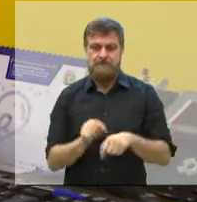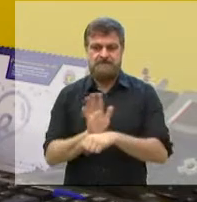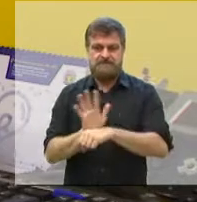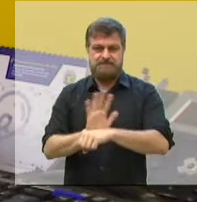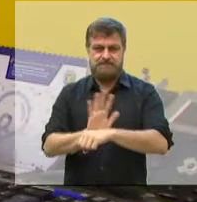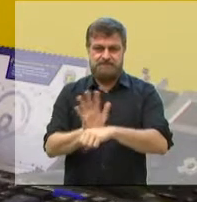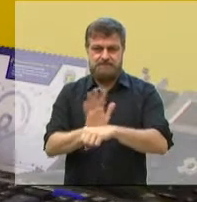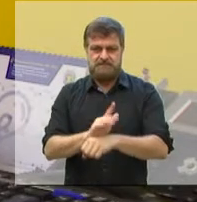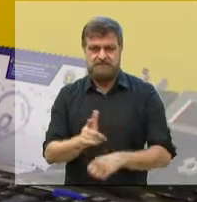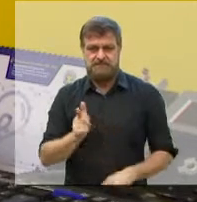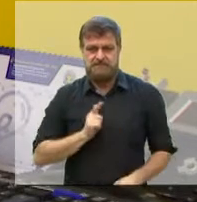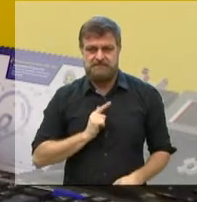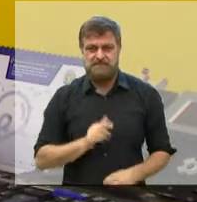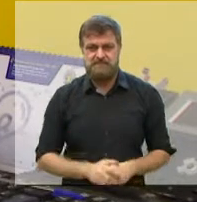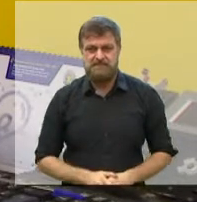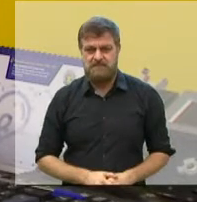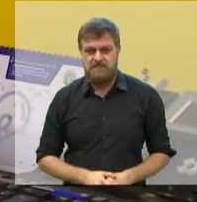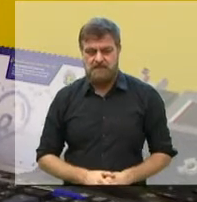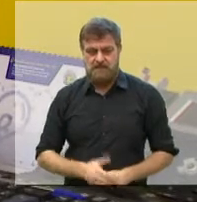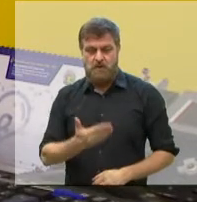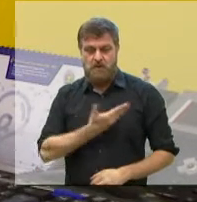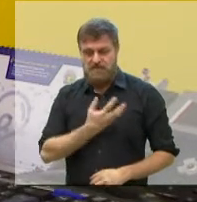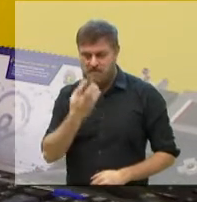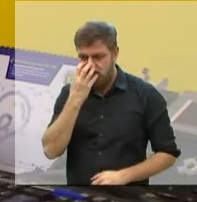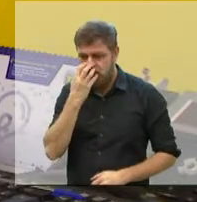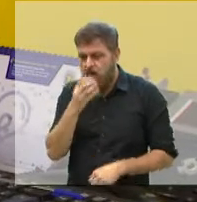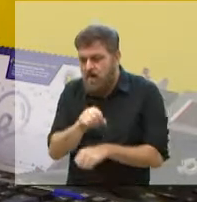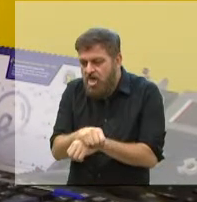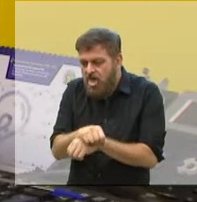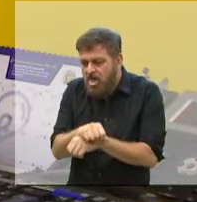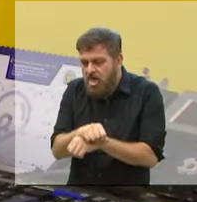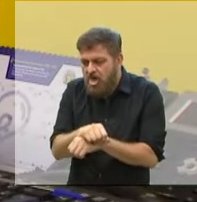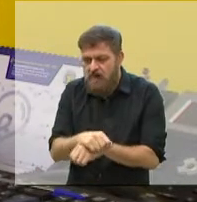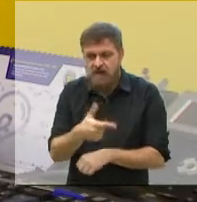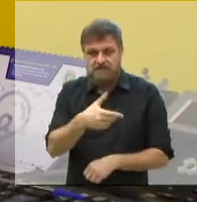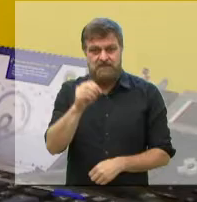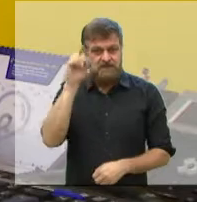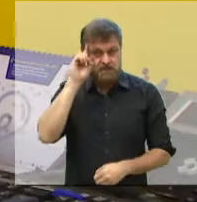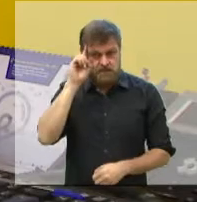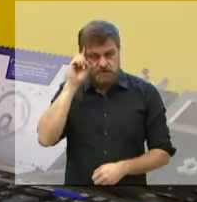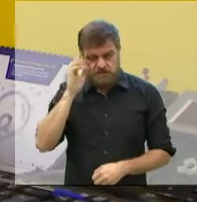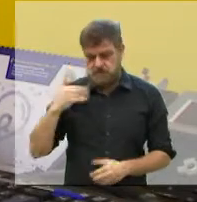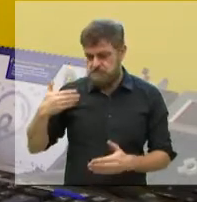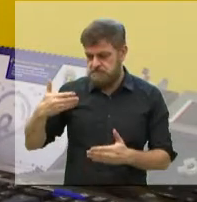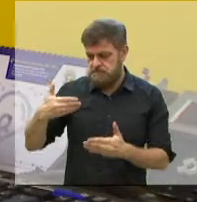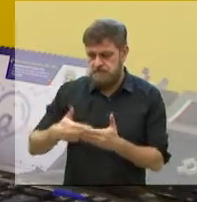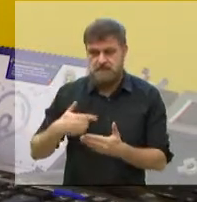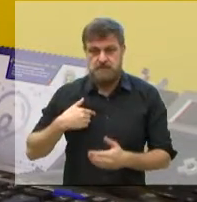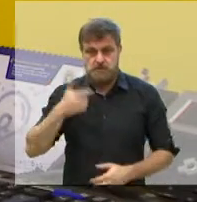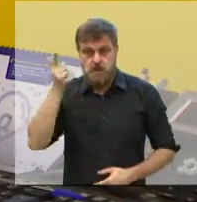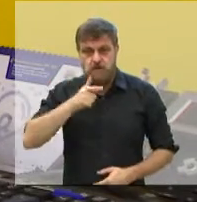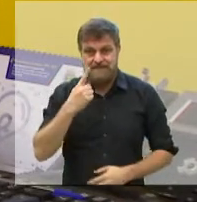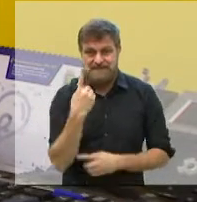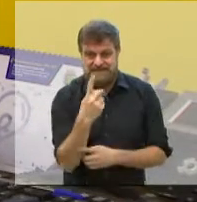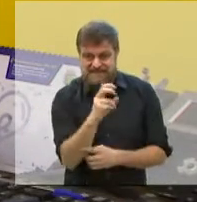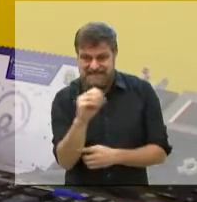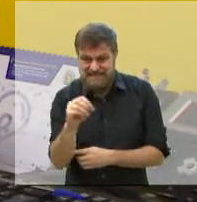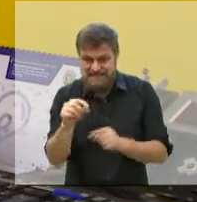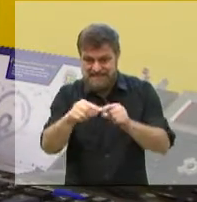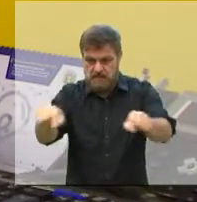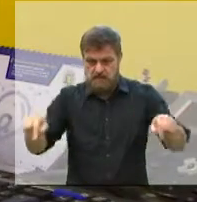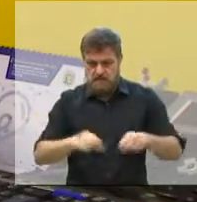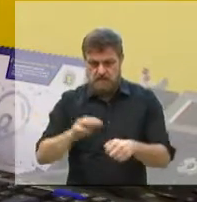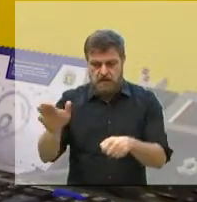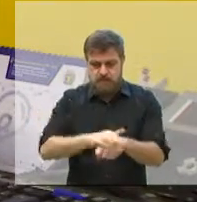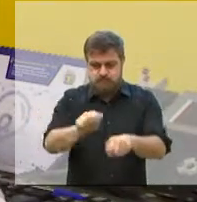Meu amigo Enzo, um filme que já estava em cartaz aí há mais de 20 dias. E a gente colocar mais de 150 pessoas